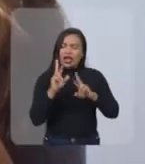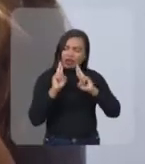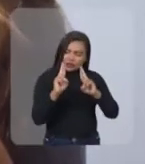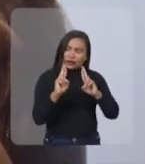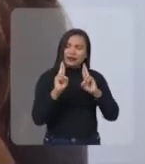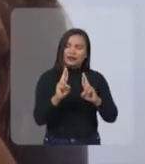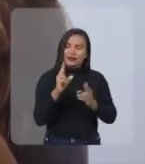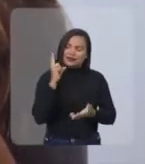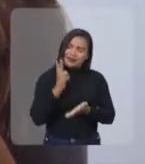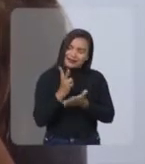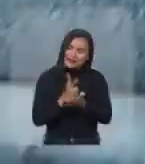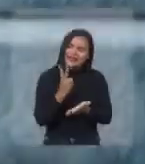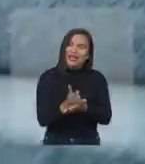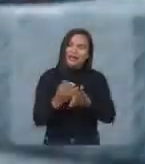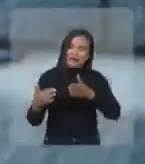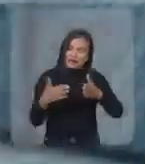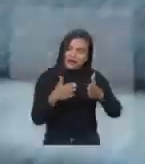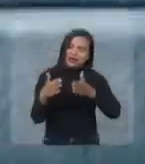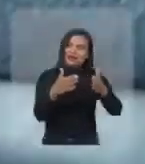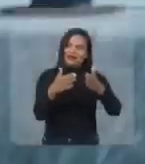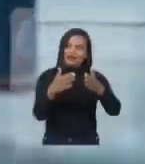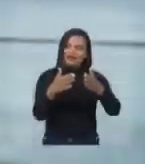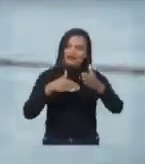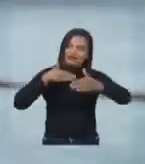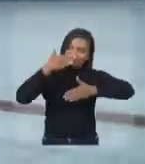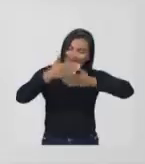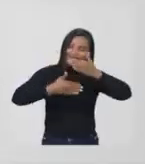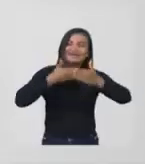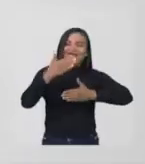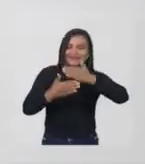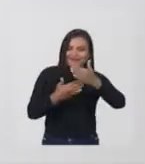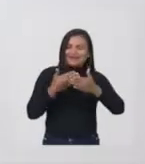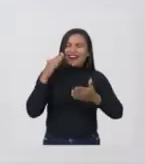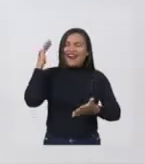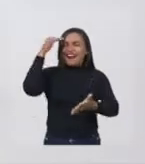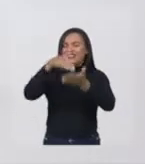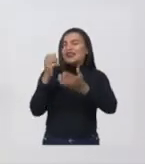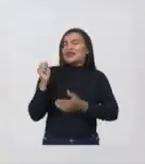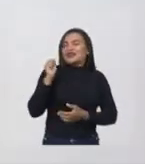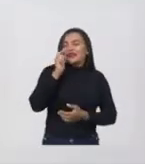sempre haverá um caminho, degrau por degrau, até o topo da escada.